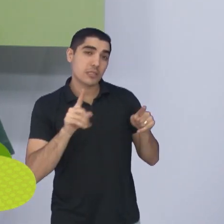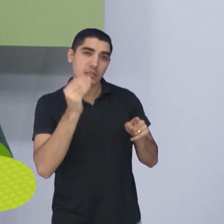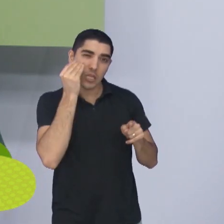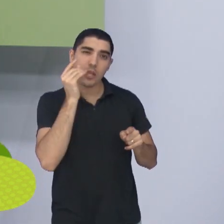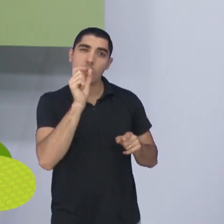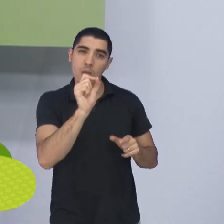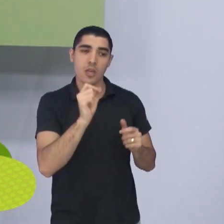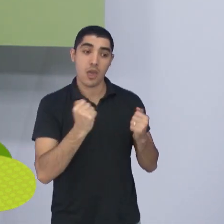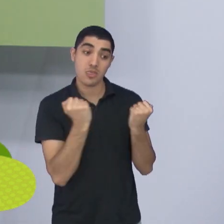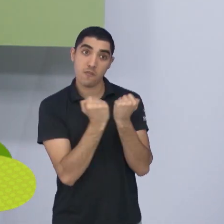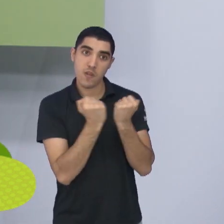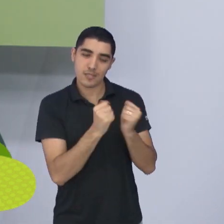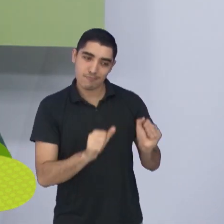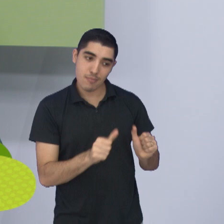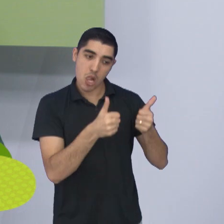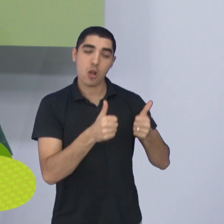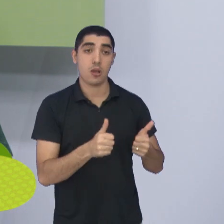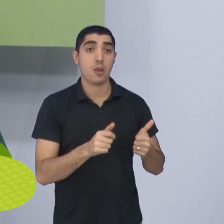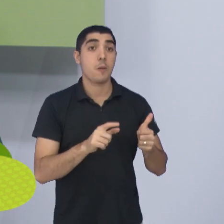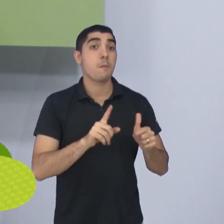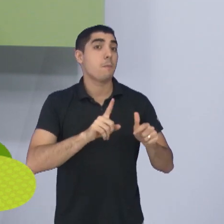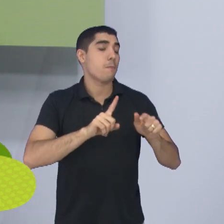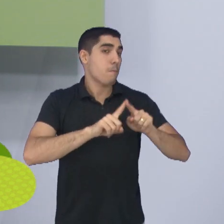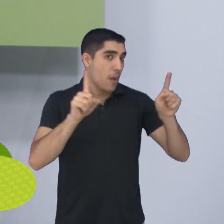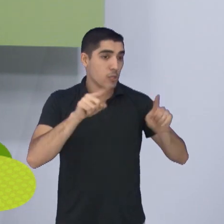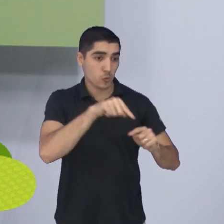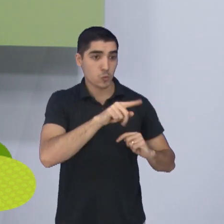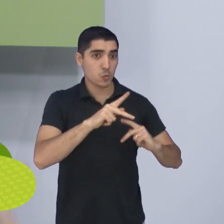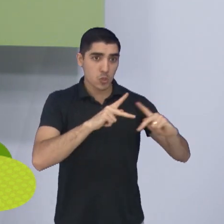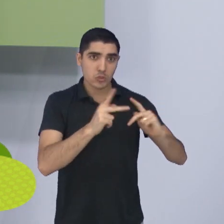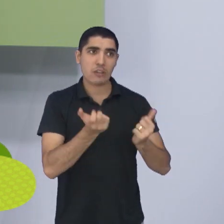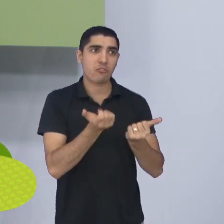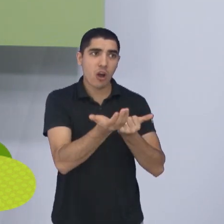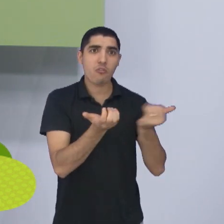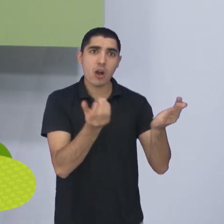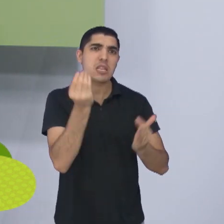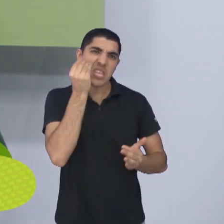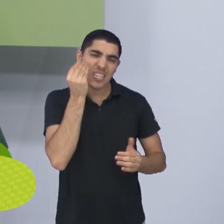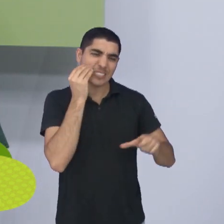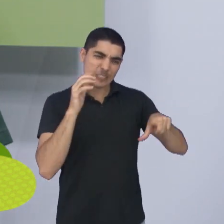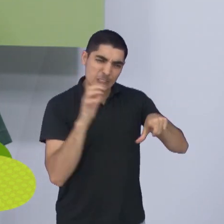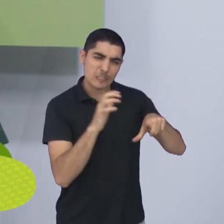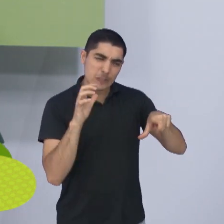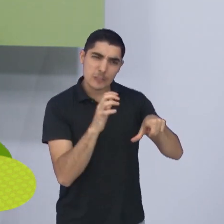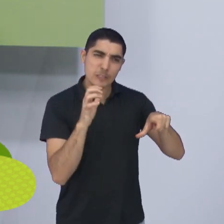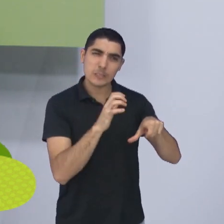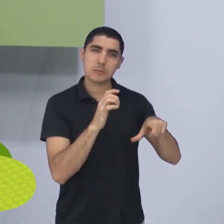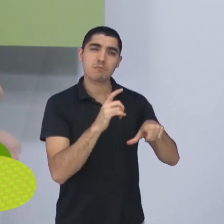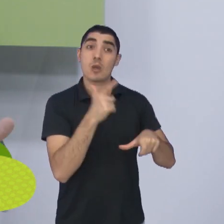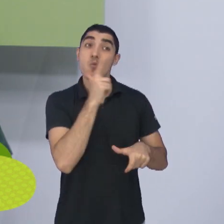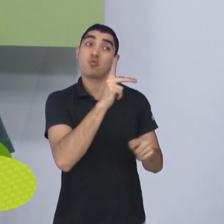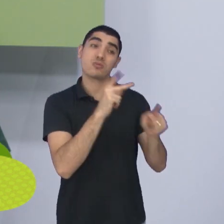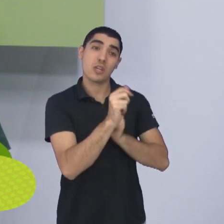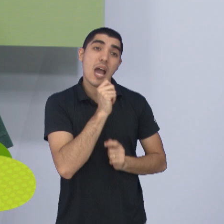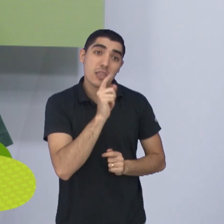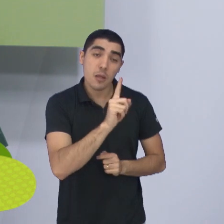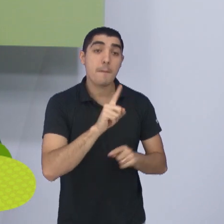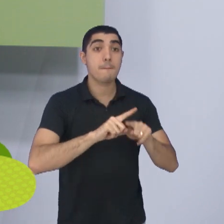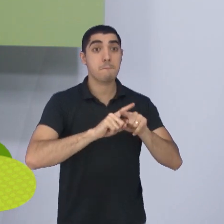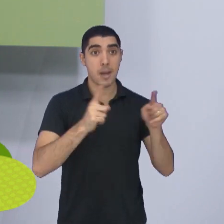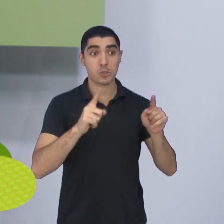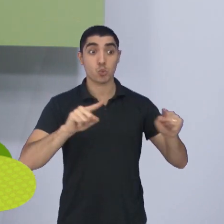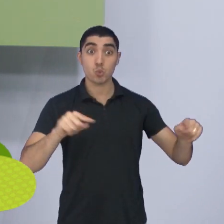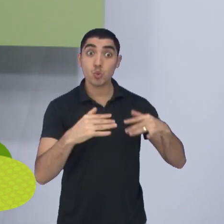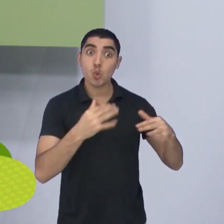defensiva, mas o São José tem buscado os resultados fora de casa, não tem conseguido, mas tem jogado bem. E em casa tem conseguido